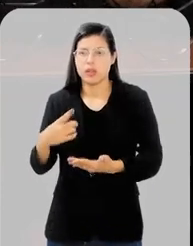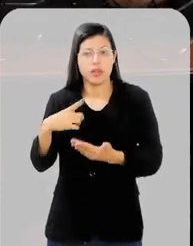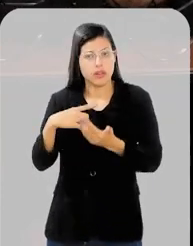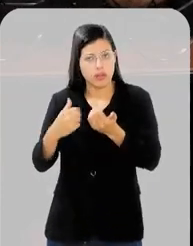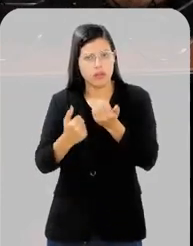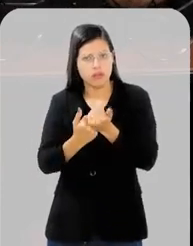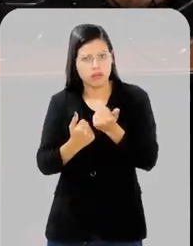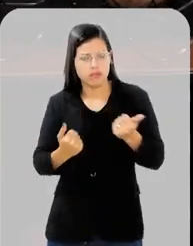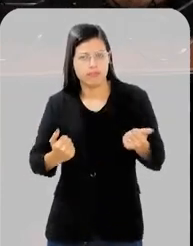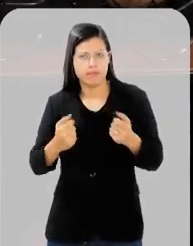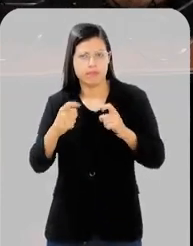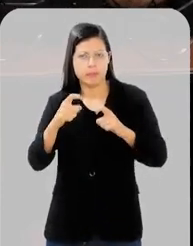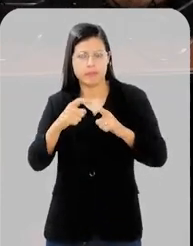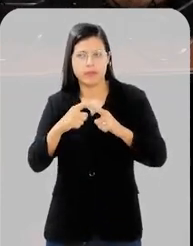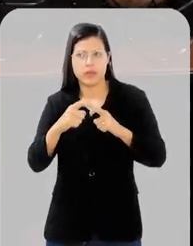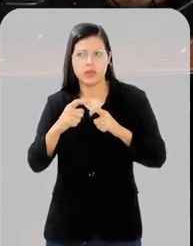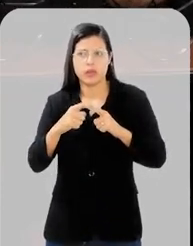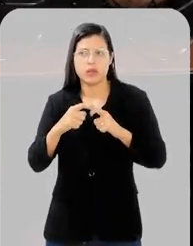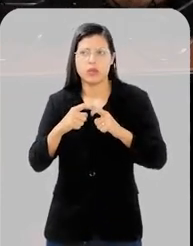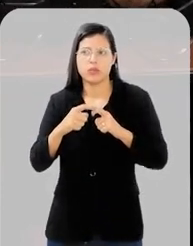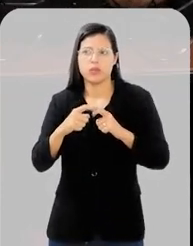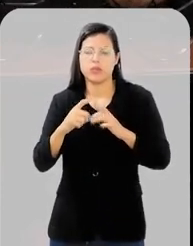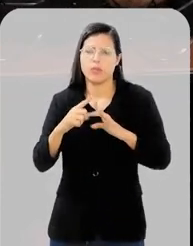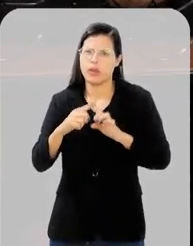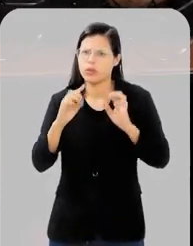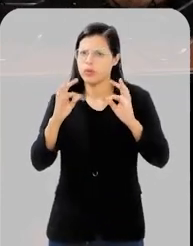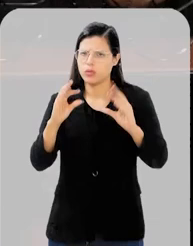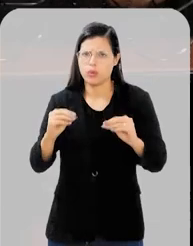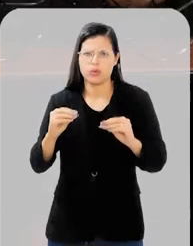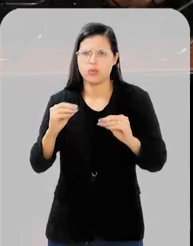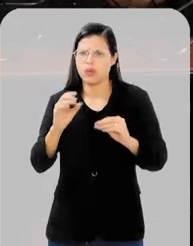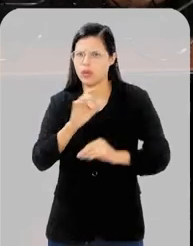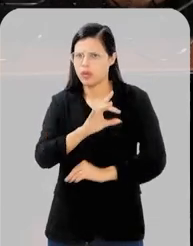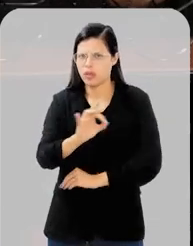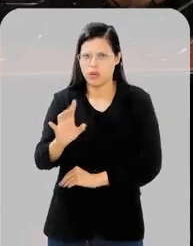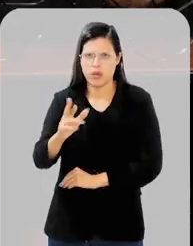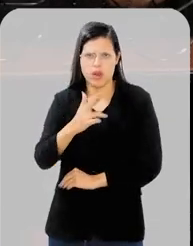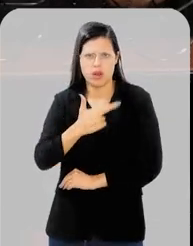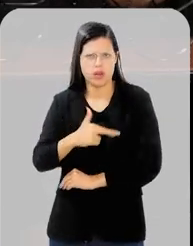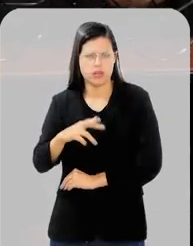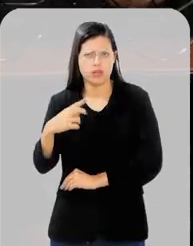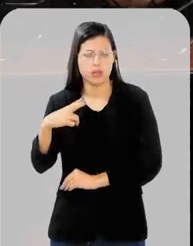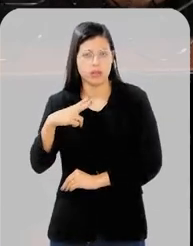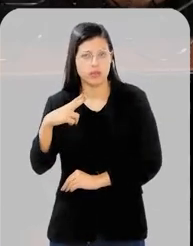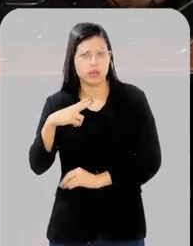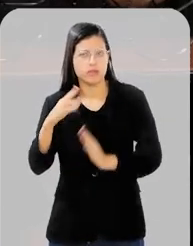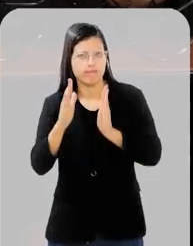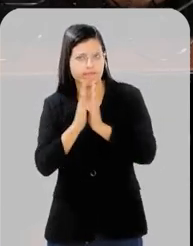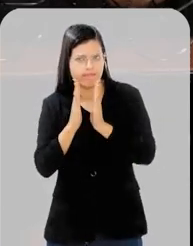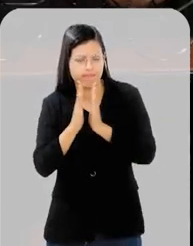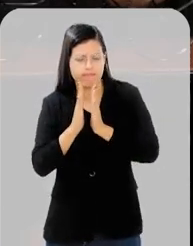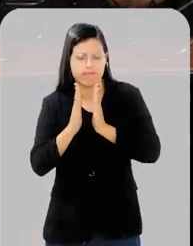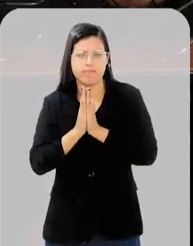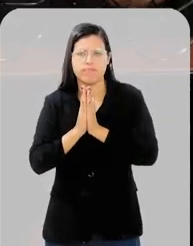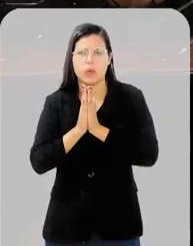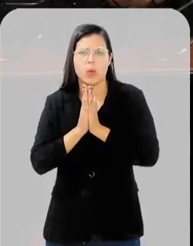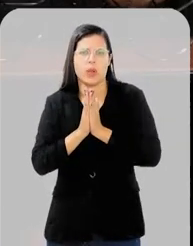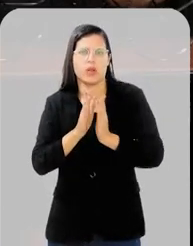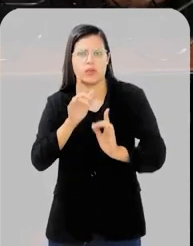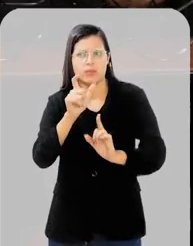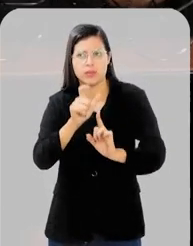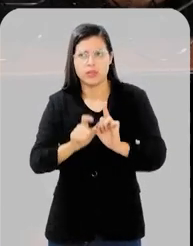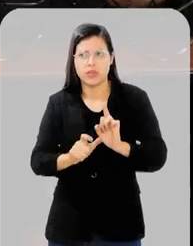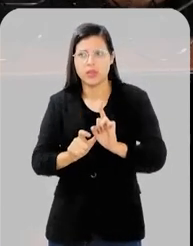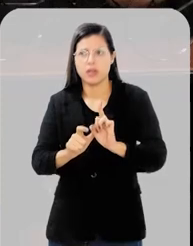teve assistência médica mas todos nós cada um na sua religião nós rezamos bastante